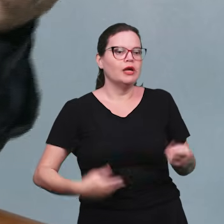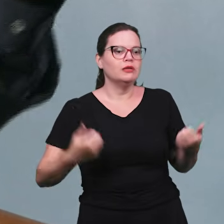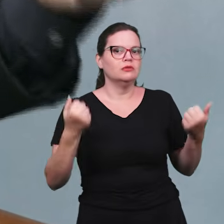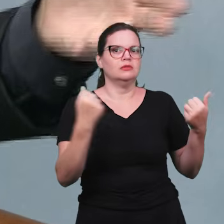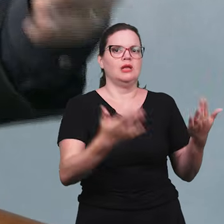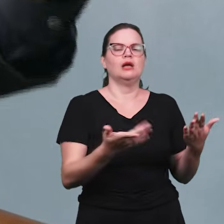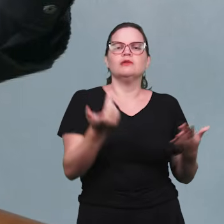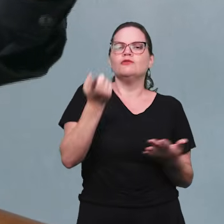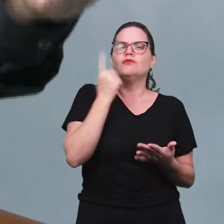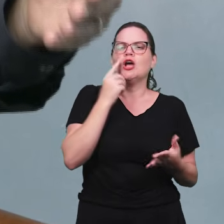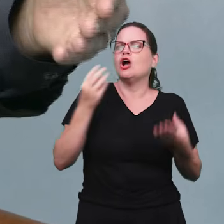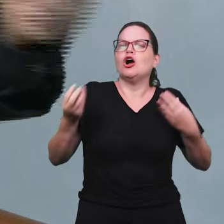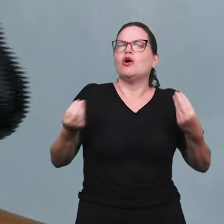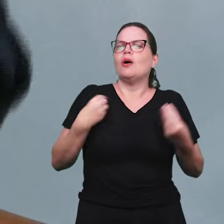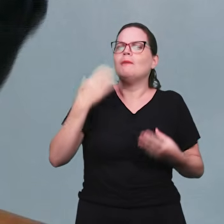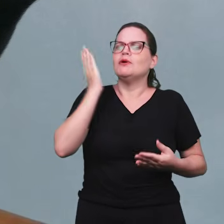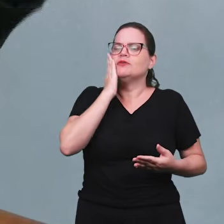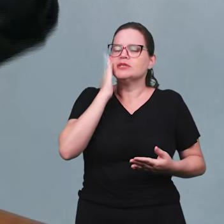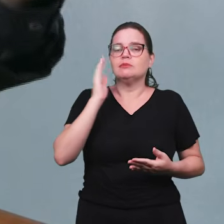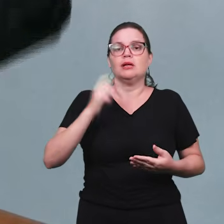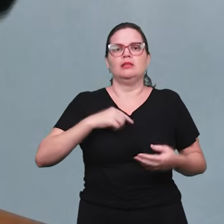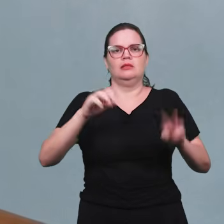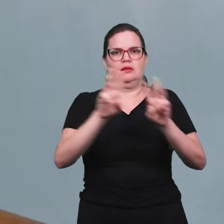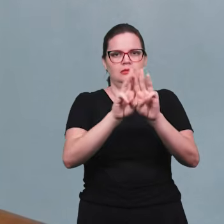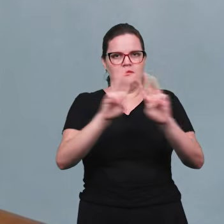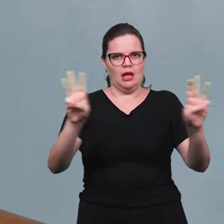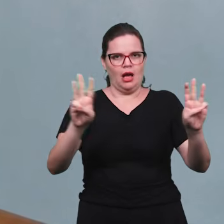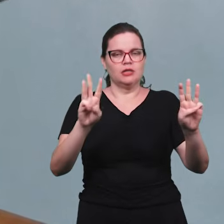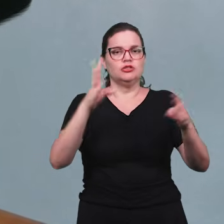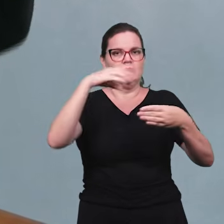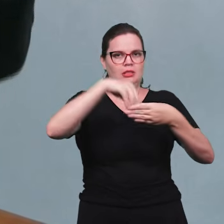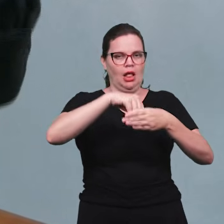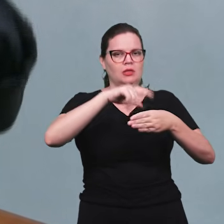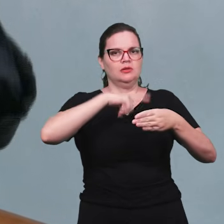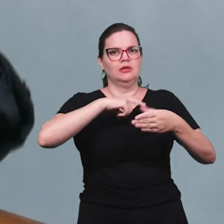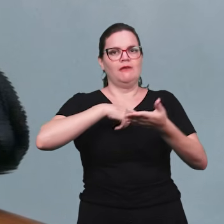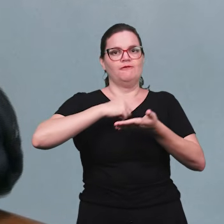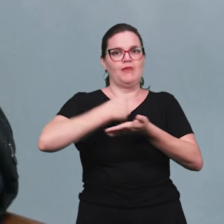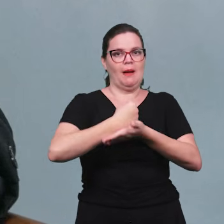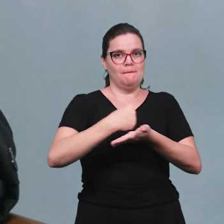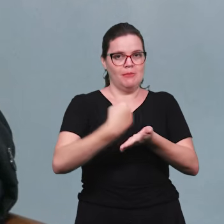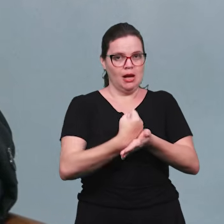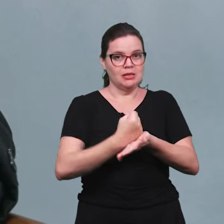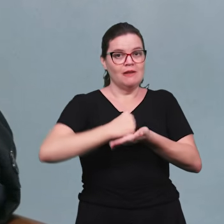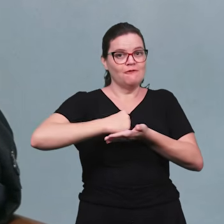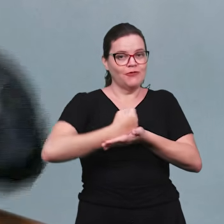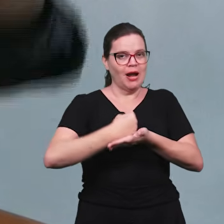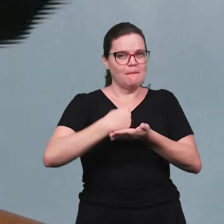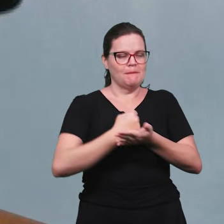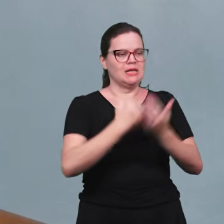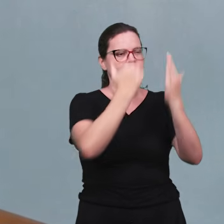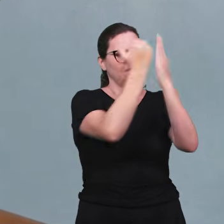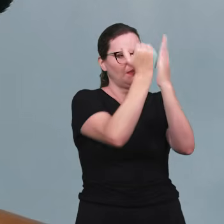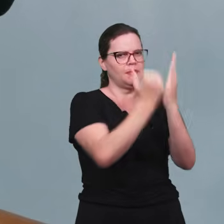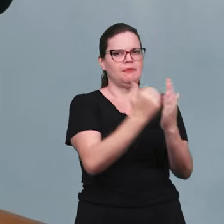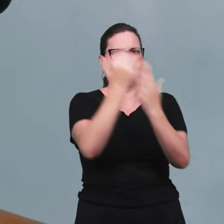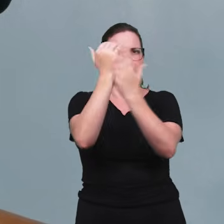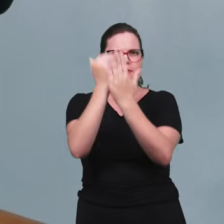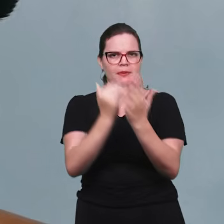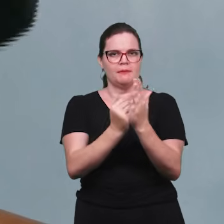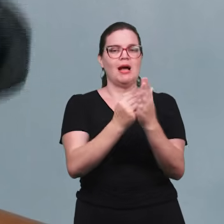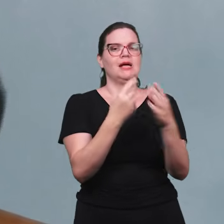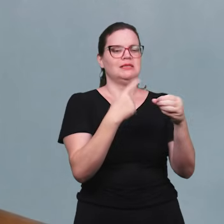medicações? Aonde olhar? Temos site, tem a farmácia, lá tem as medicações padrões da farmácia de cada município e tem a do